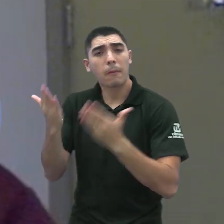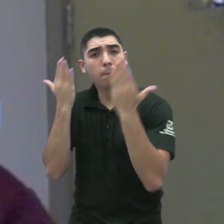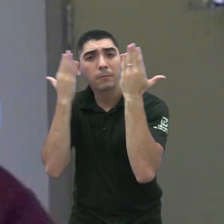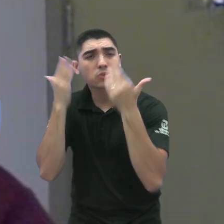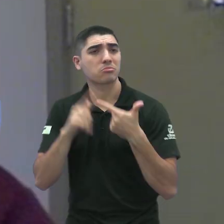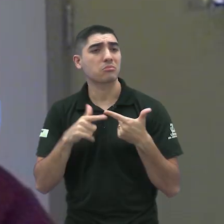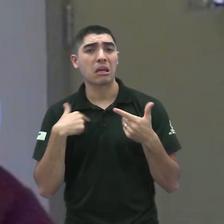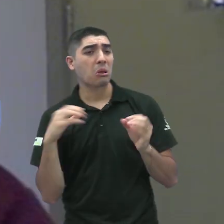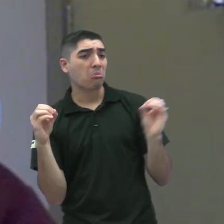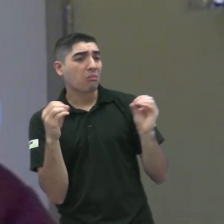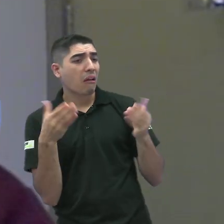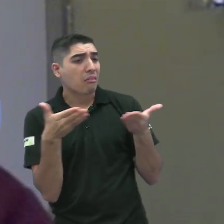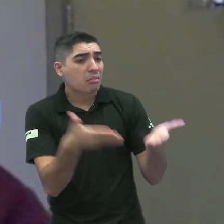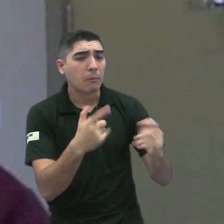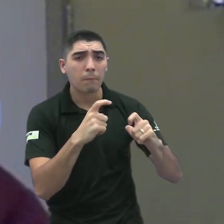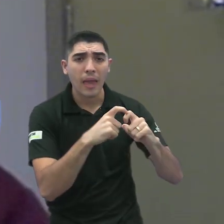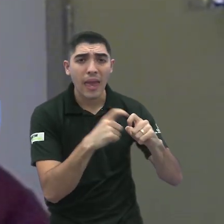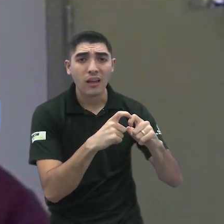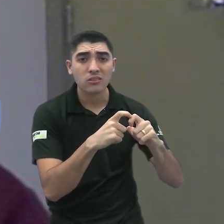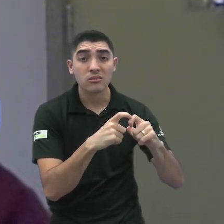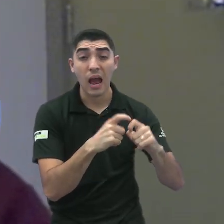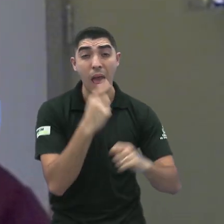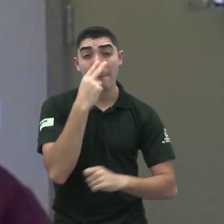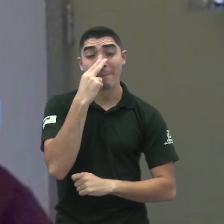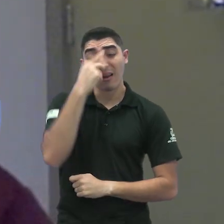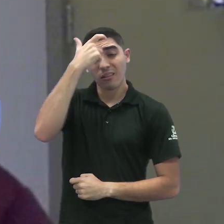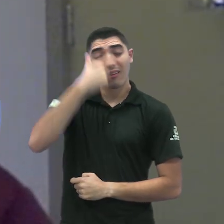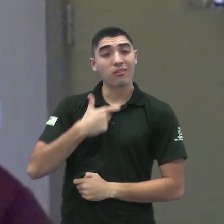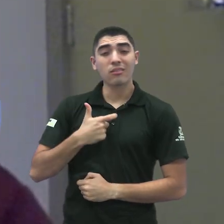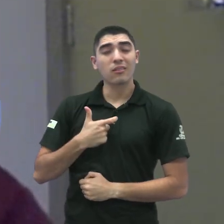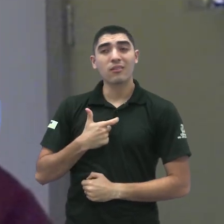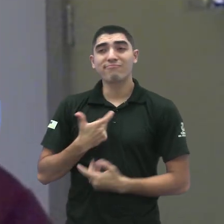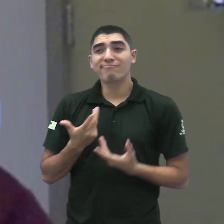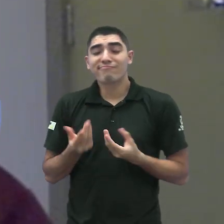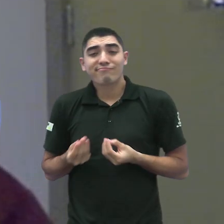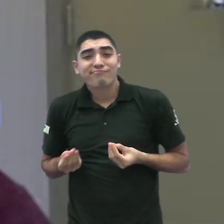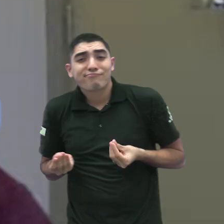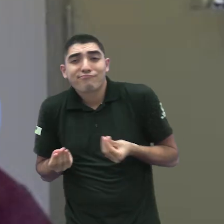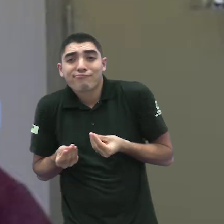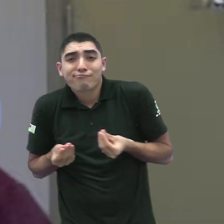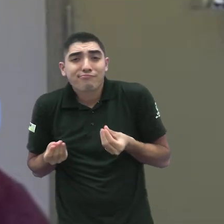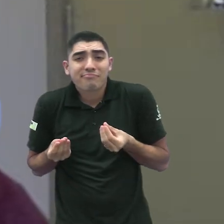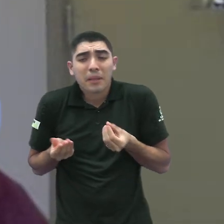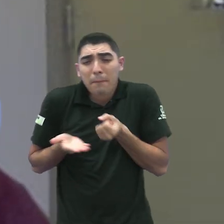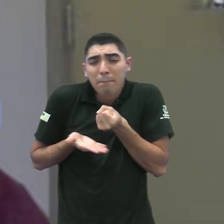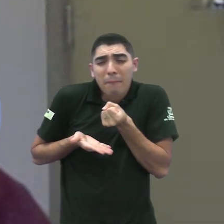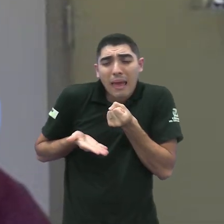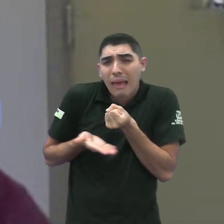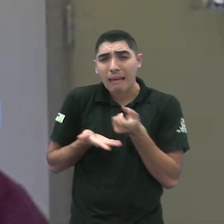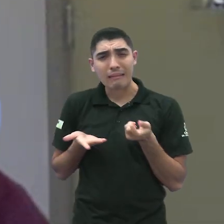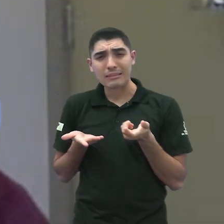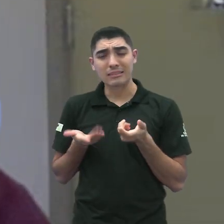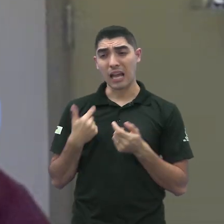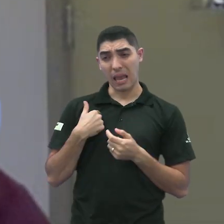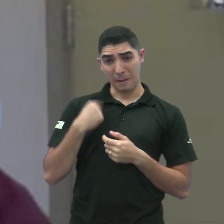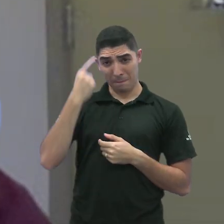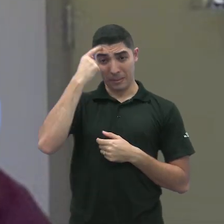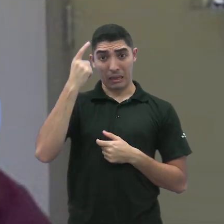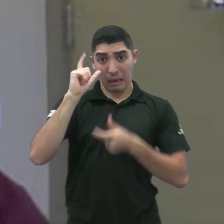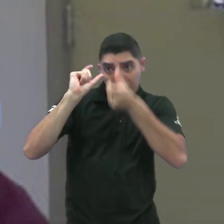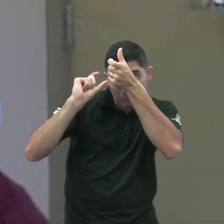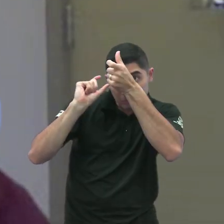um acompanhamento com um profissional da saúde, fica tudo muito superficial. Nem todo transtorno